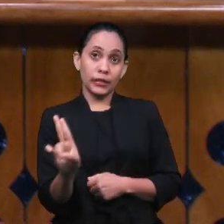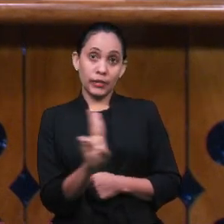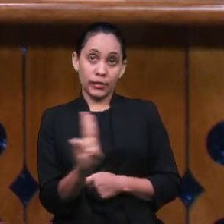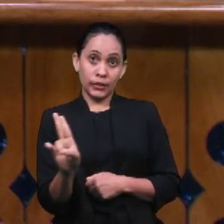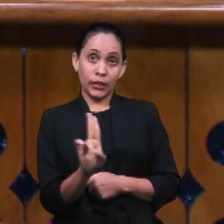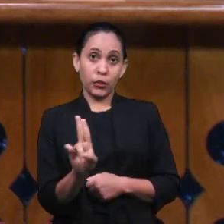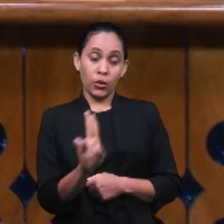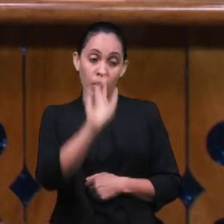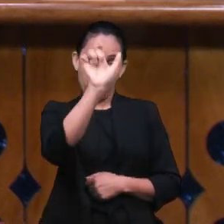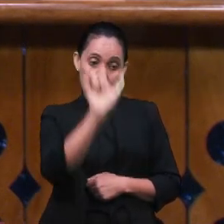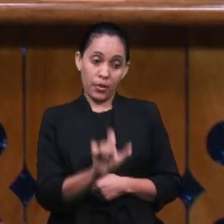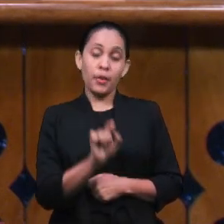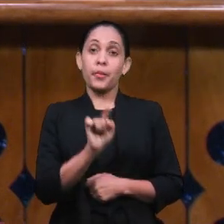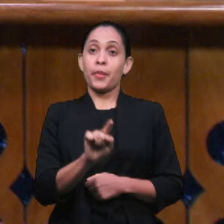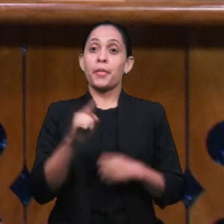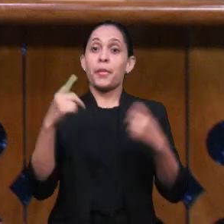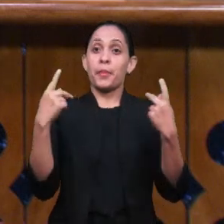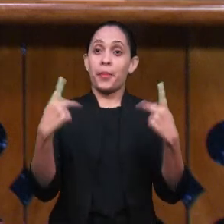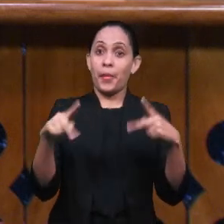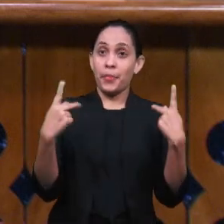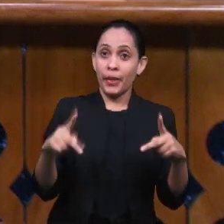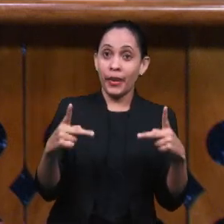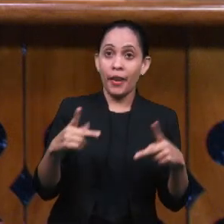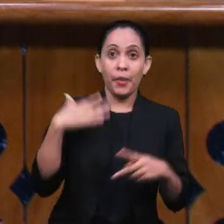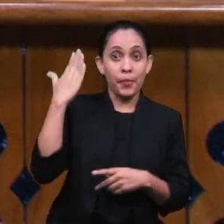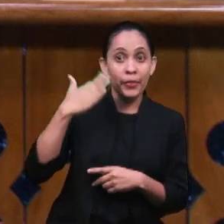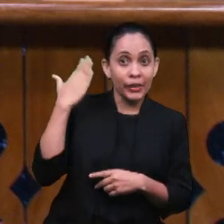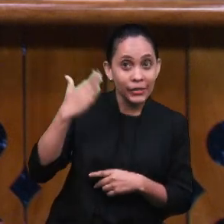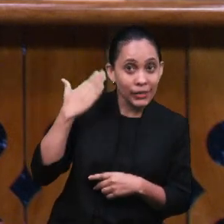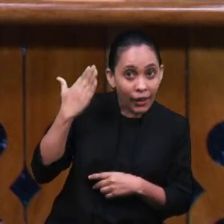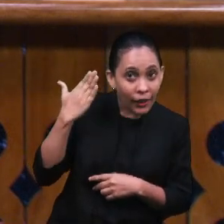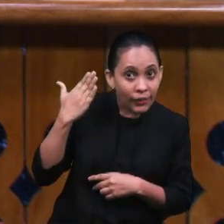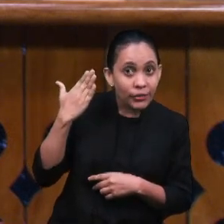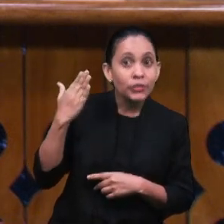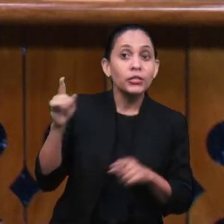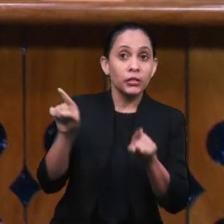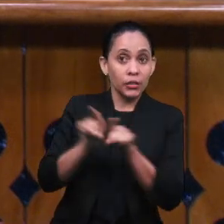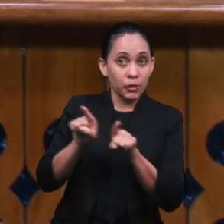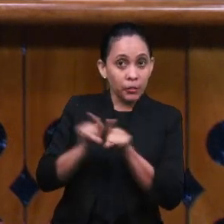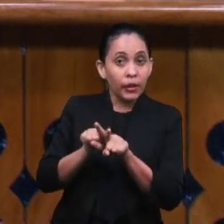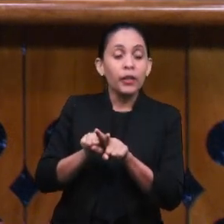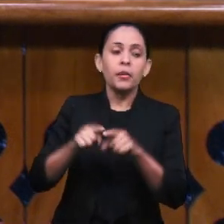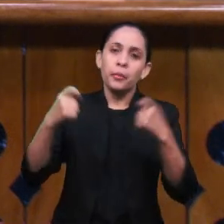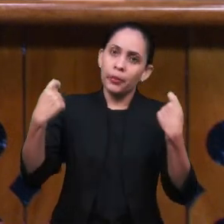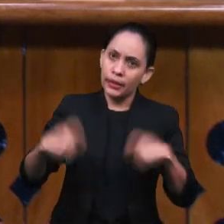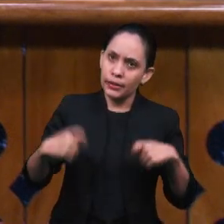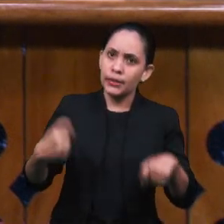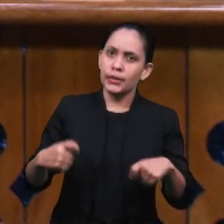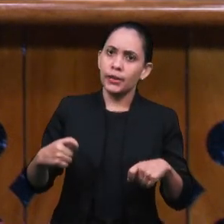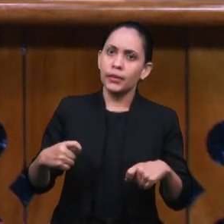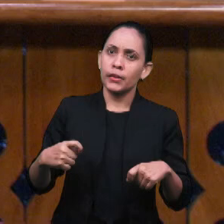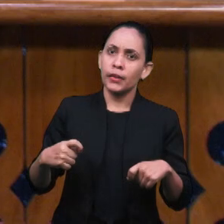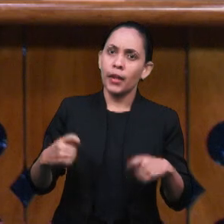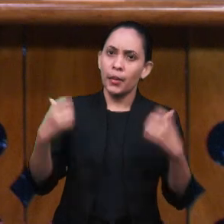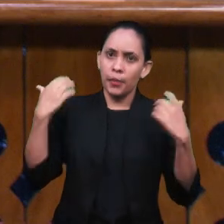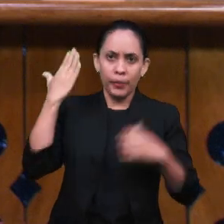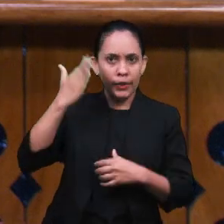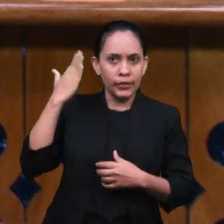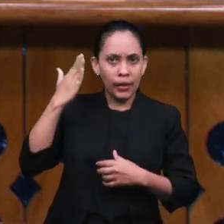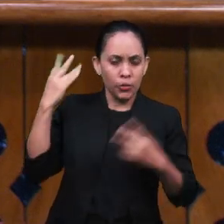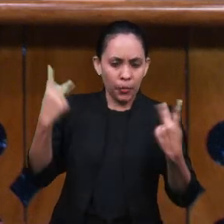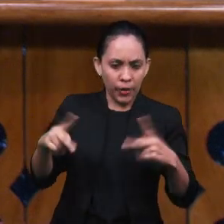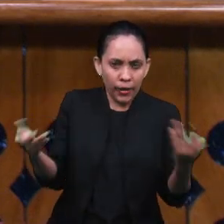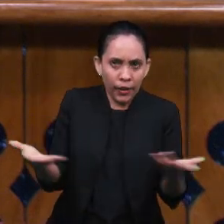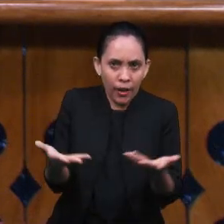você para pregar essa primeira mensagem e a última também, você tem que mudar de nome. De denominação. Se sua denominação é